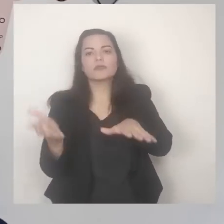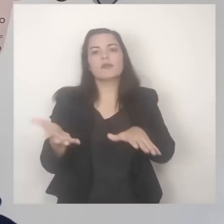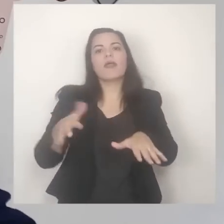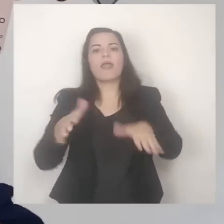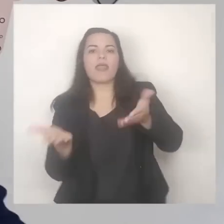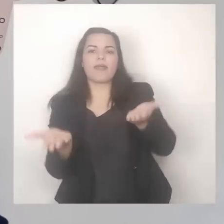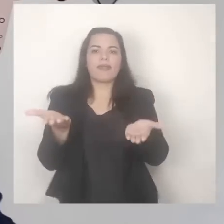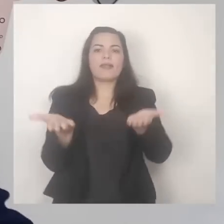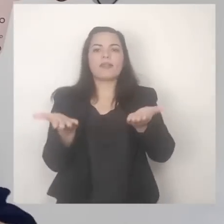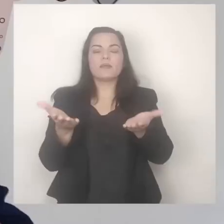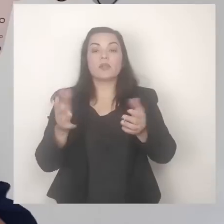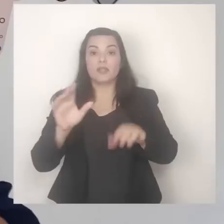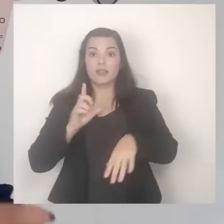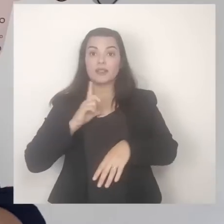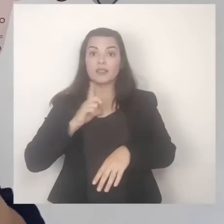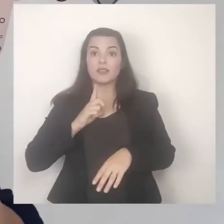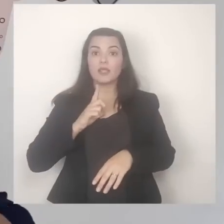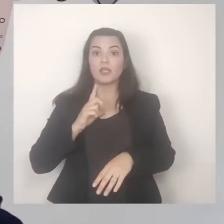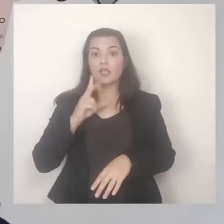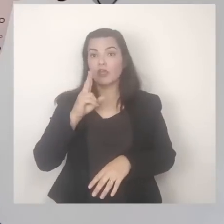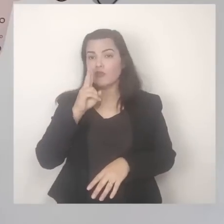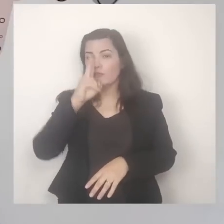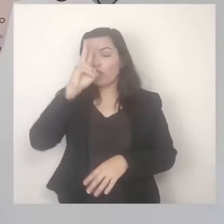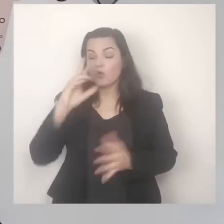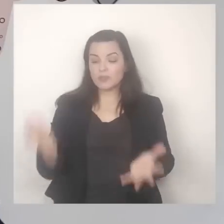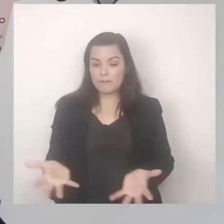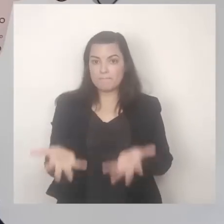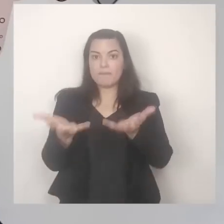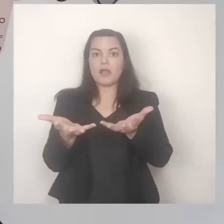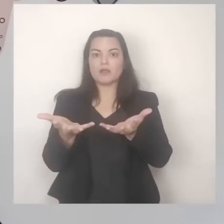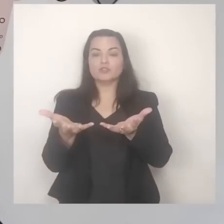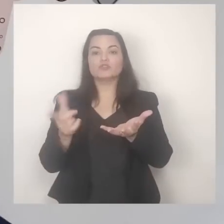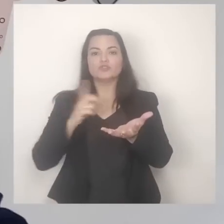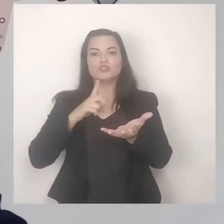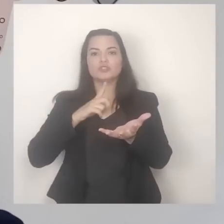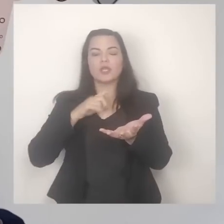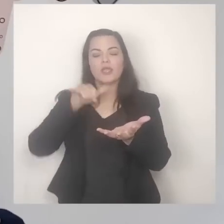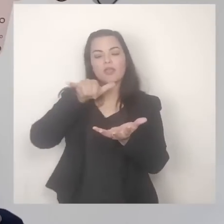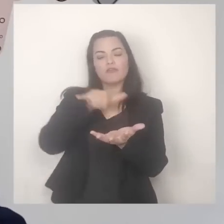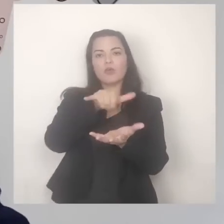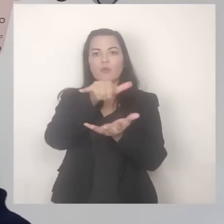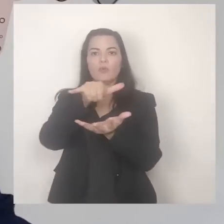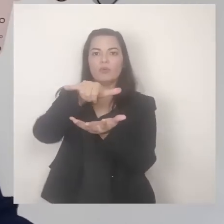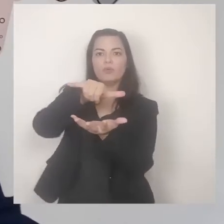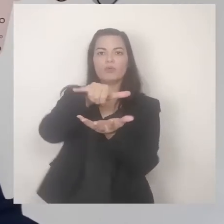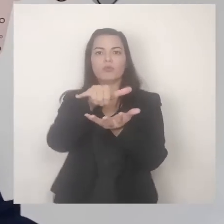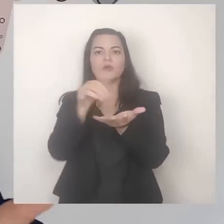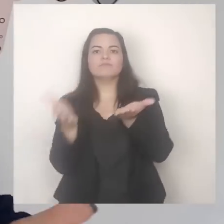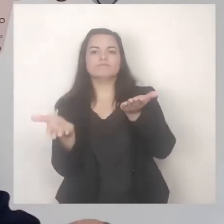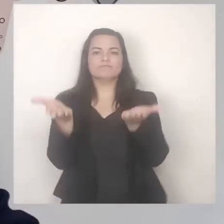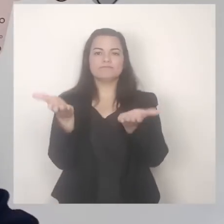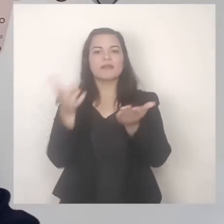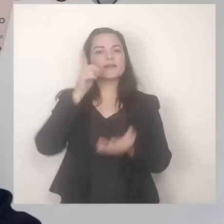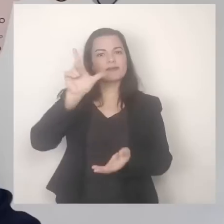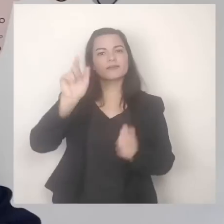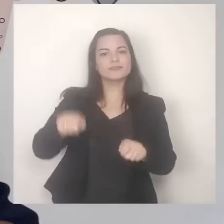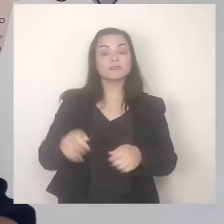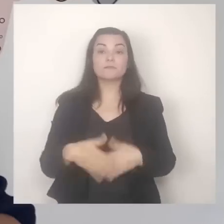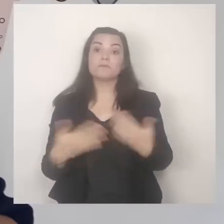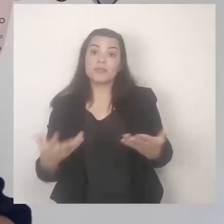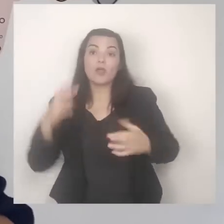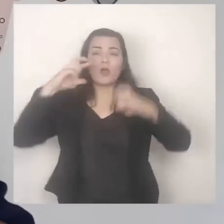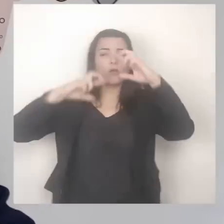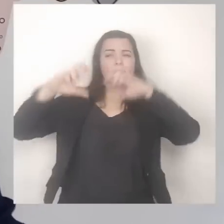uma força de baixo para cima, equilibrando o avião. Então, olha só, todas as